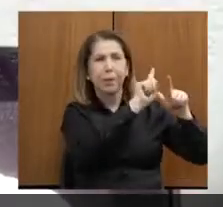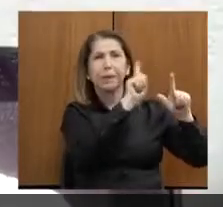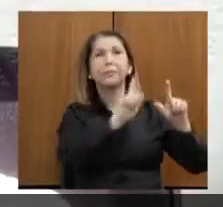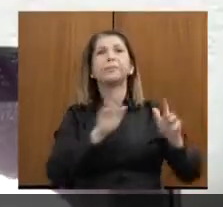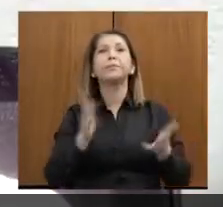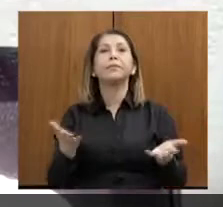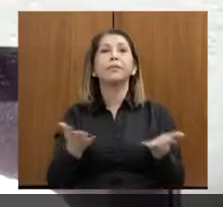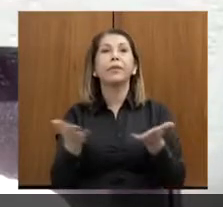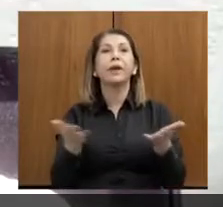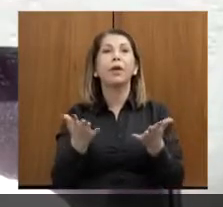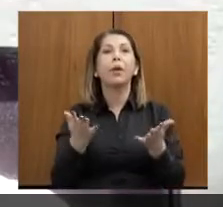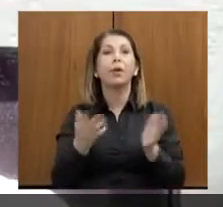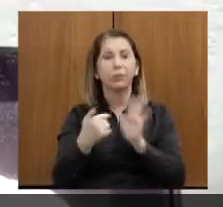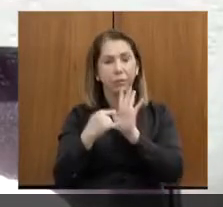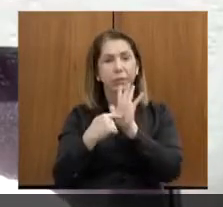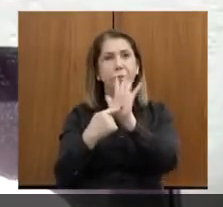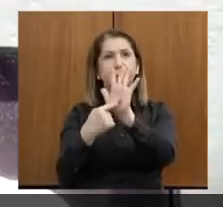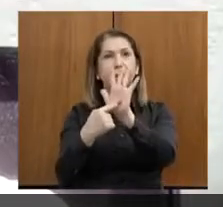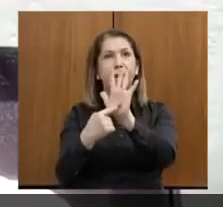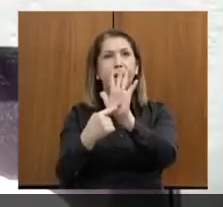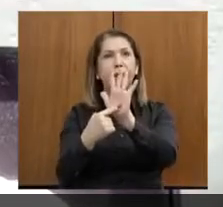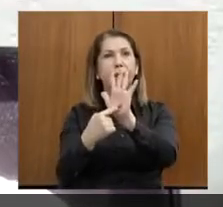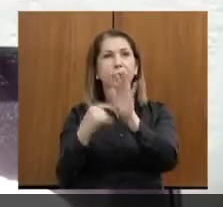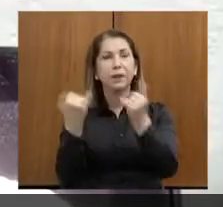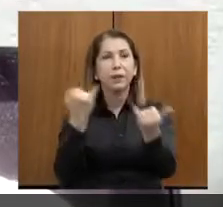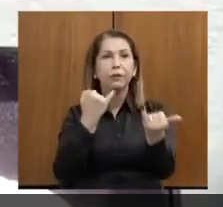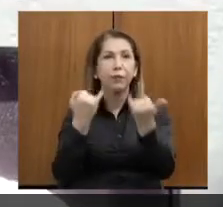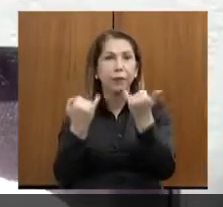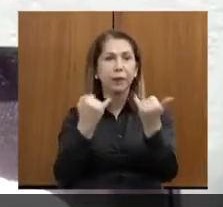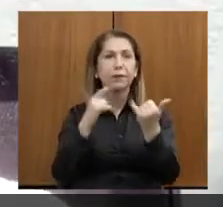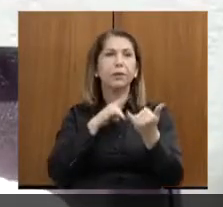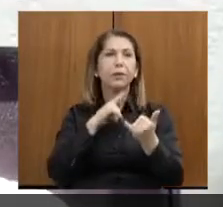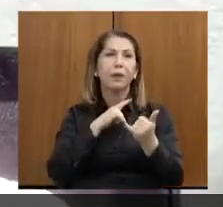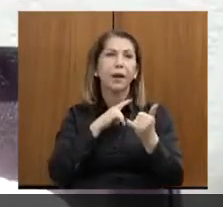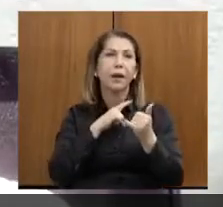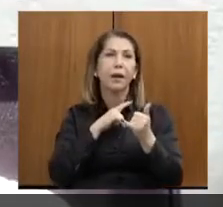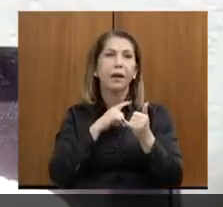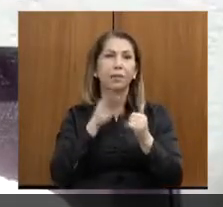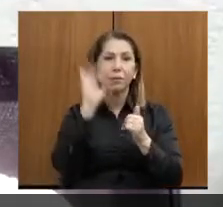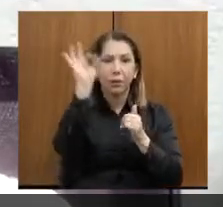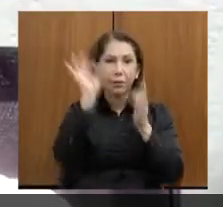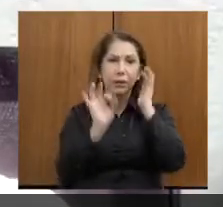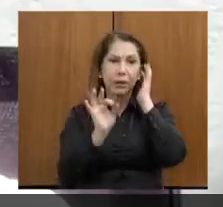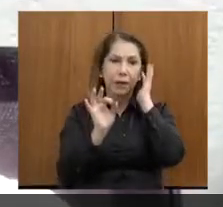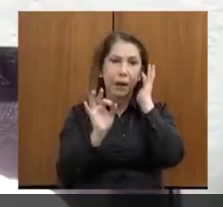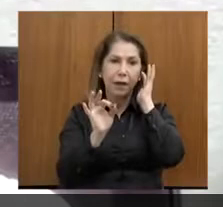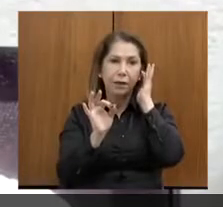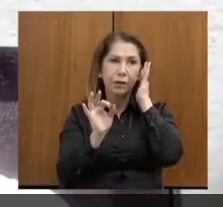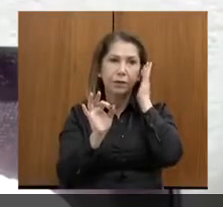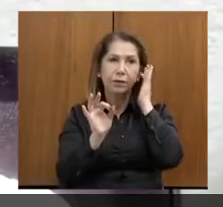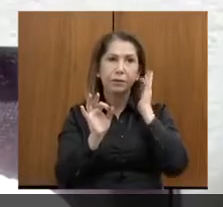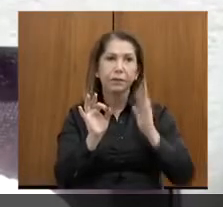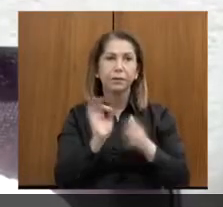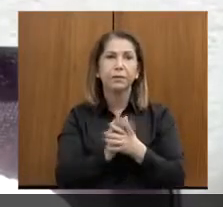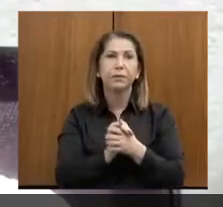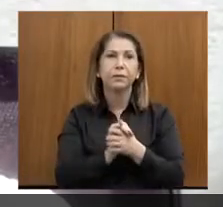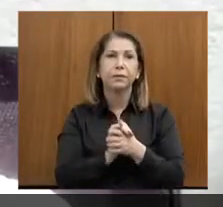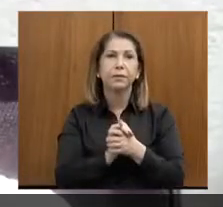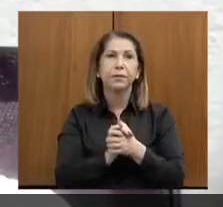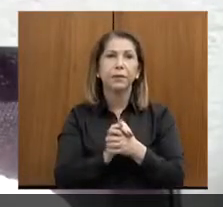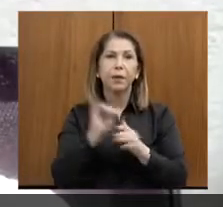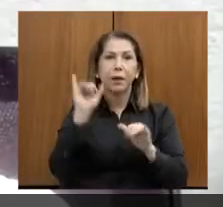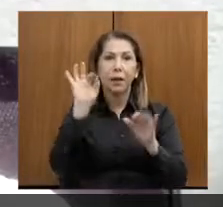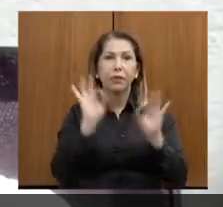porque eu gostaria de trazer aqui na dentre os dados além dos dados estatísticos é uma